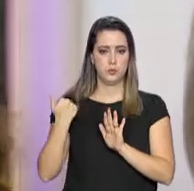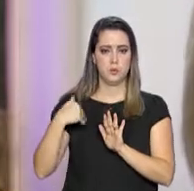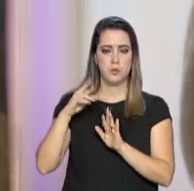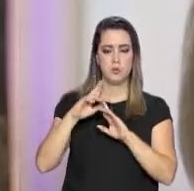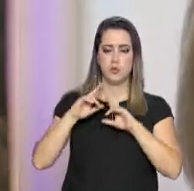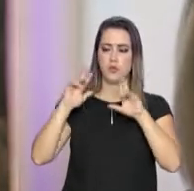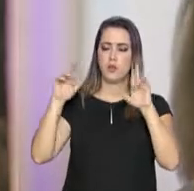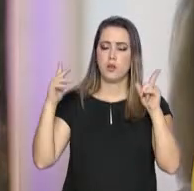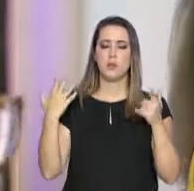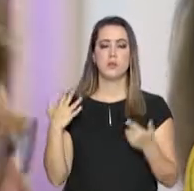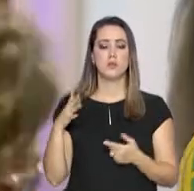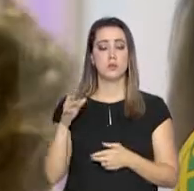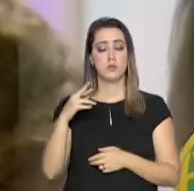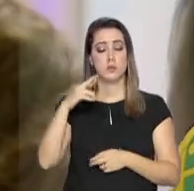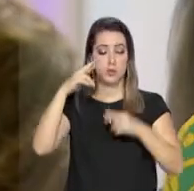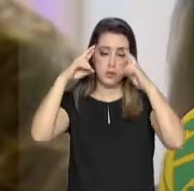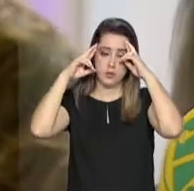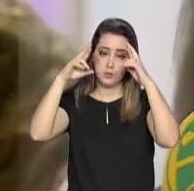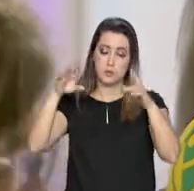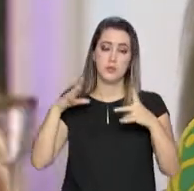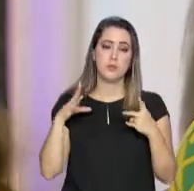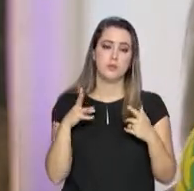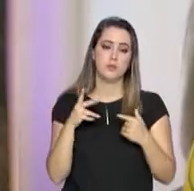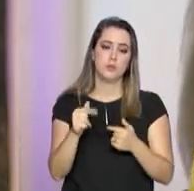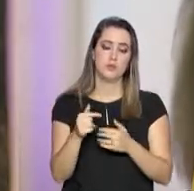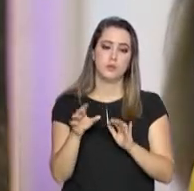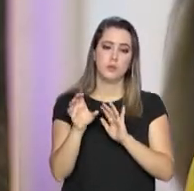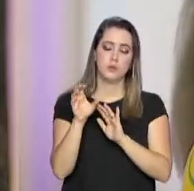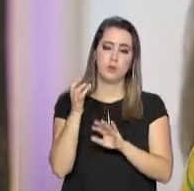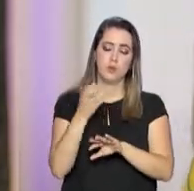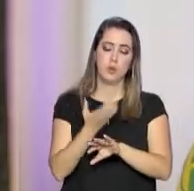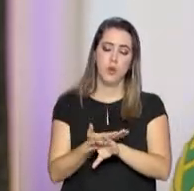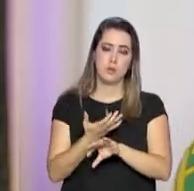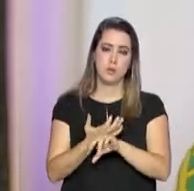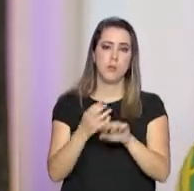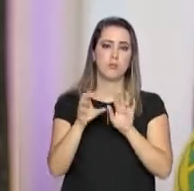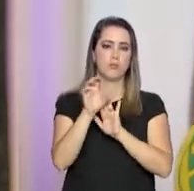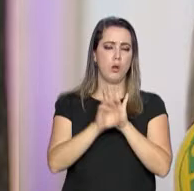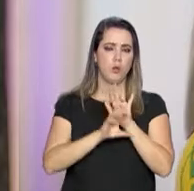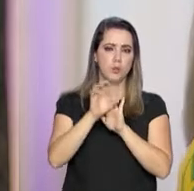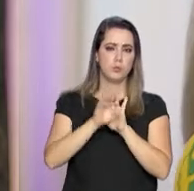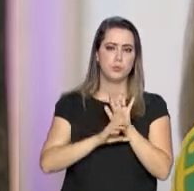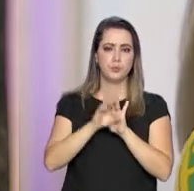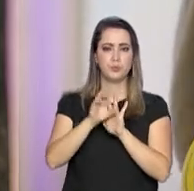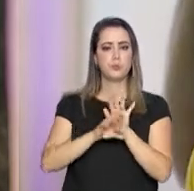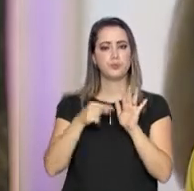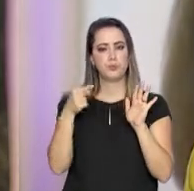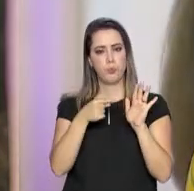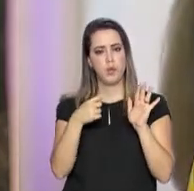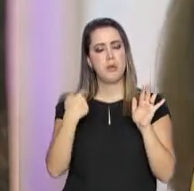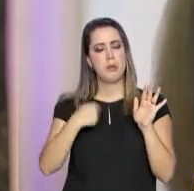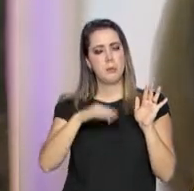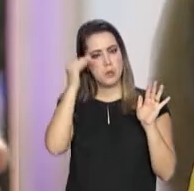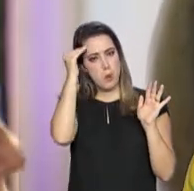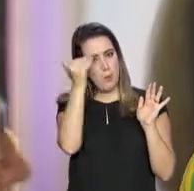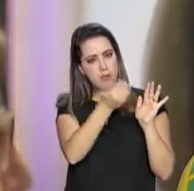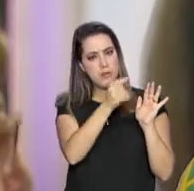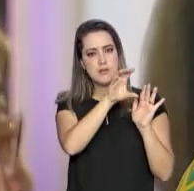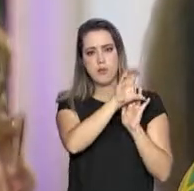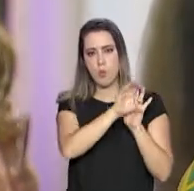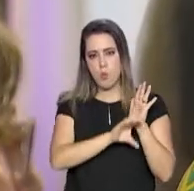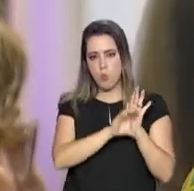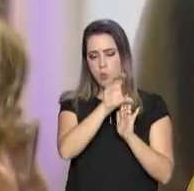mais flexíveis respeitando é evidentemente a base curricular a estabelecida que deve ser é obrigatoriamente